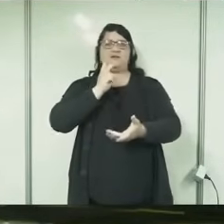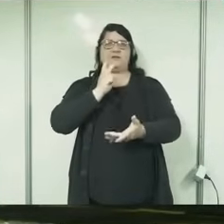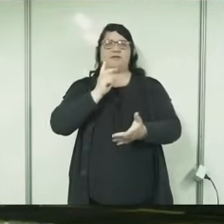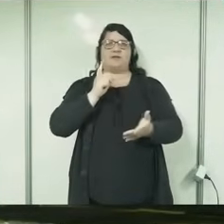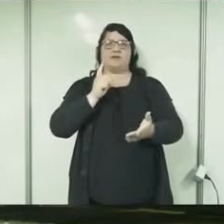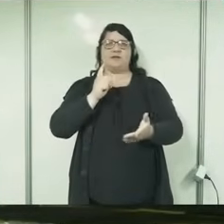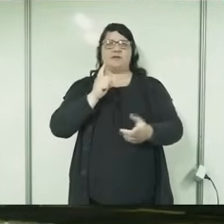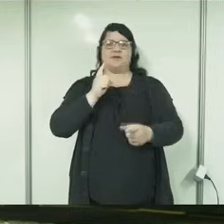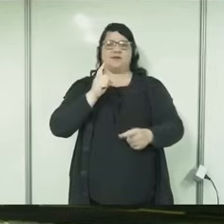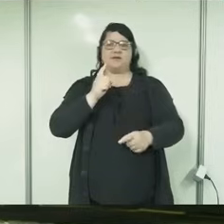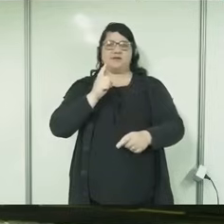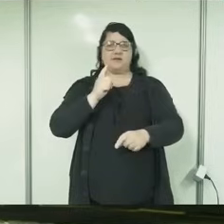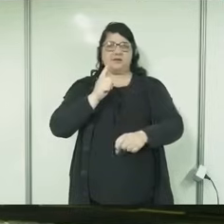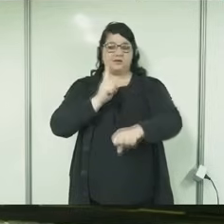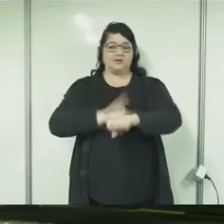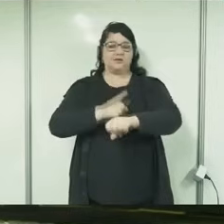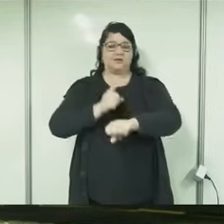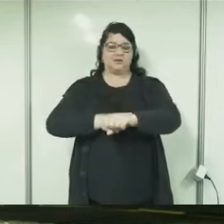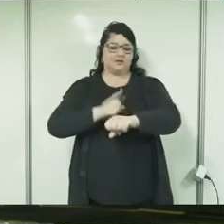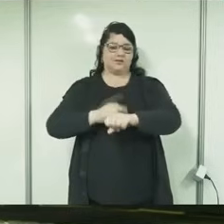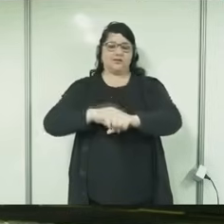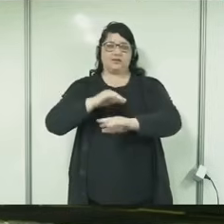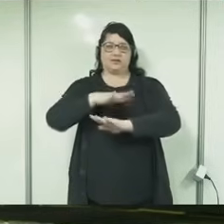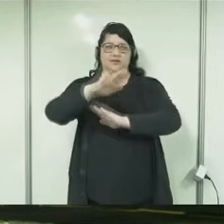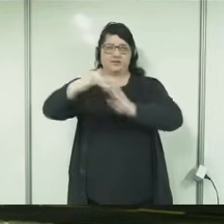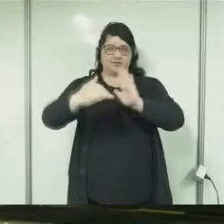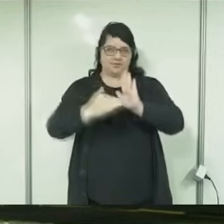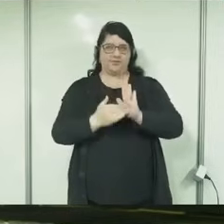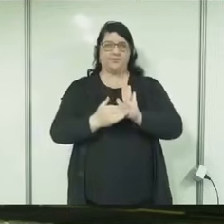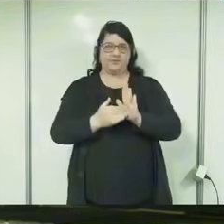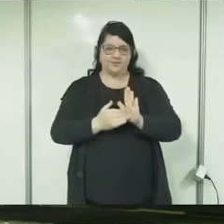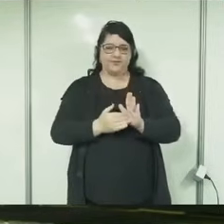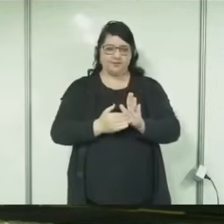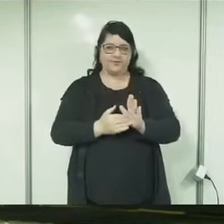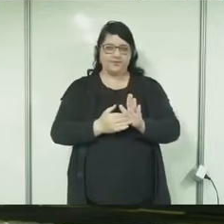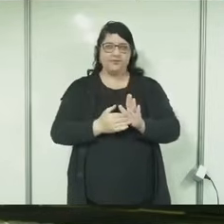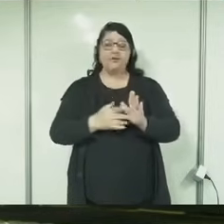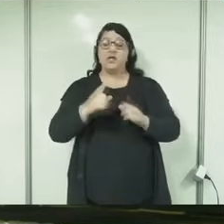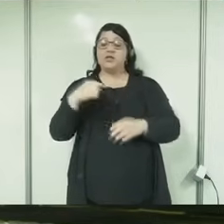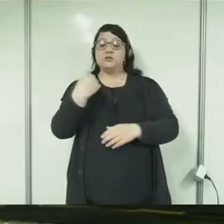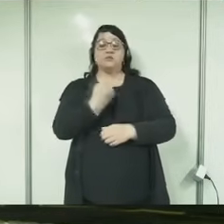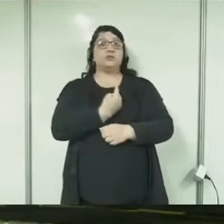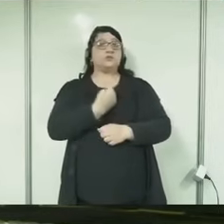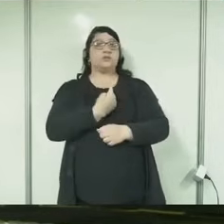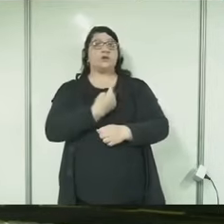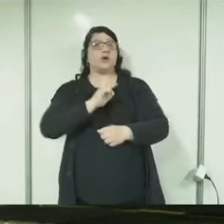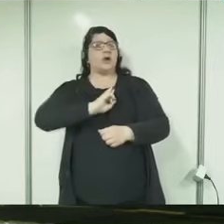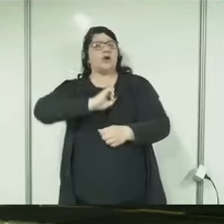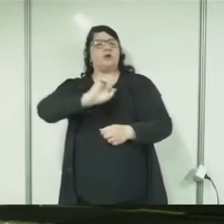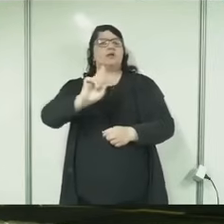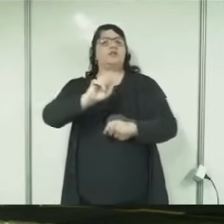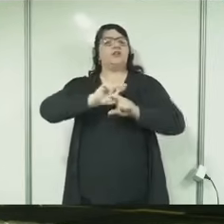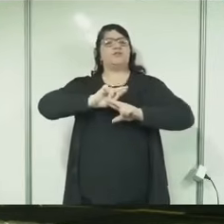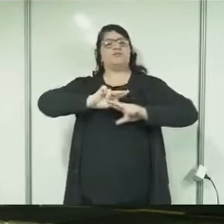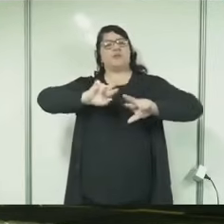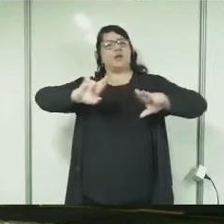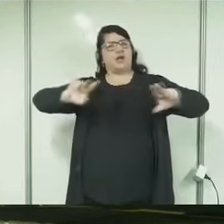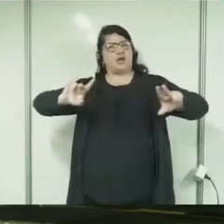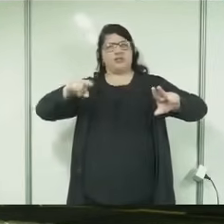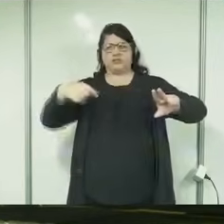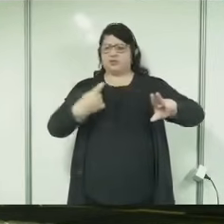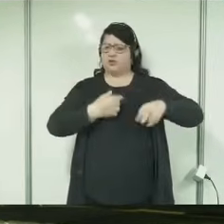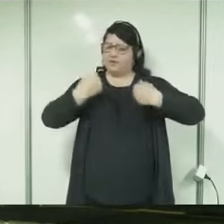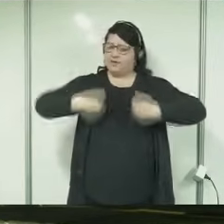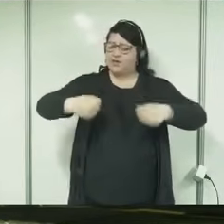nós, católicos, evangélicos, de qualquer denominação, temos que nos amar mais, nos